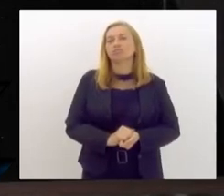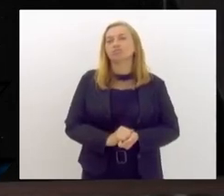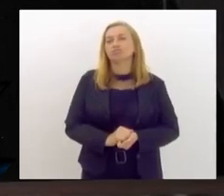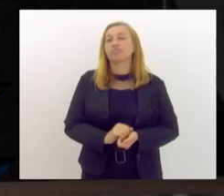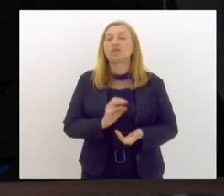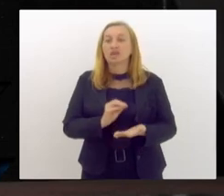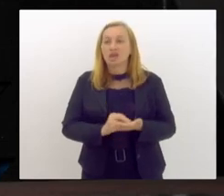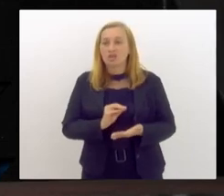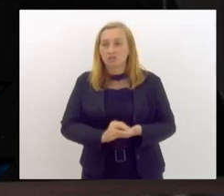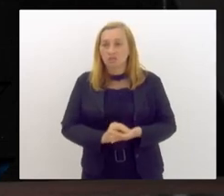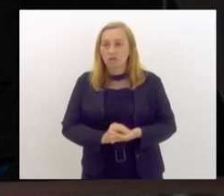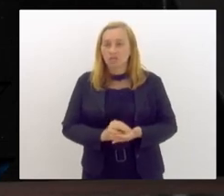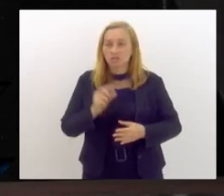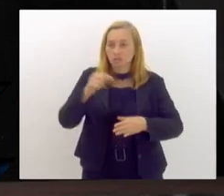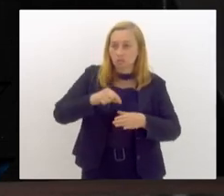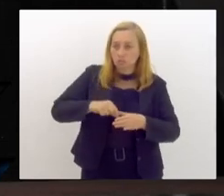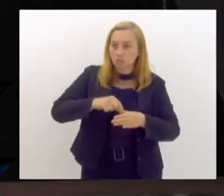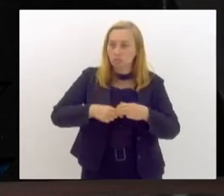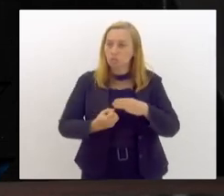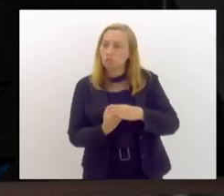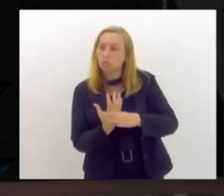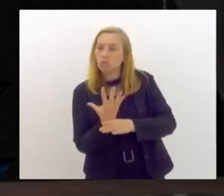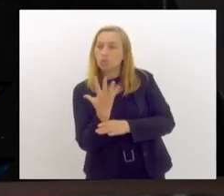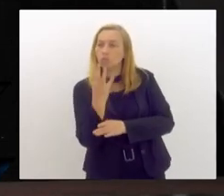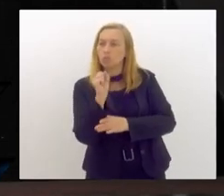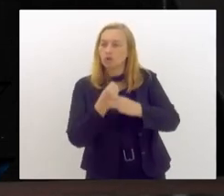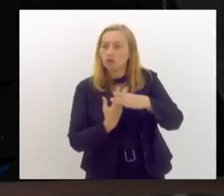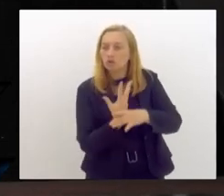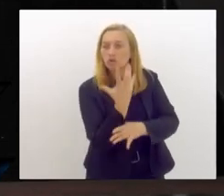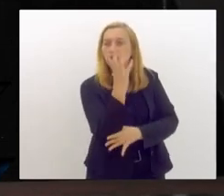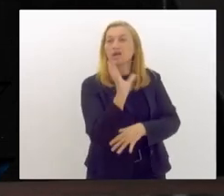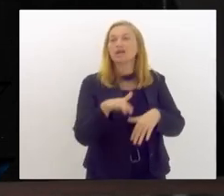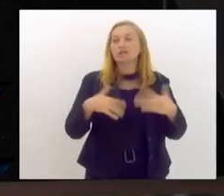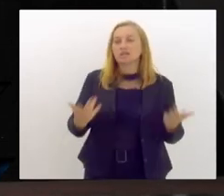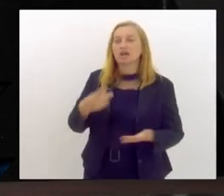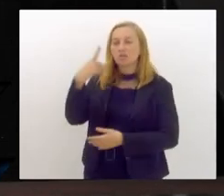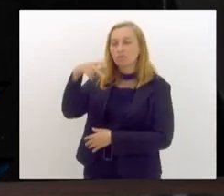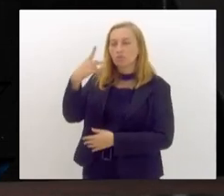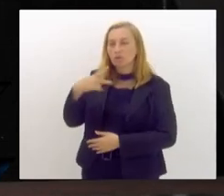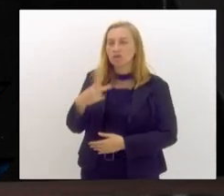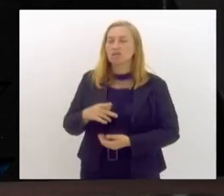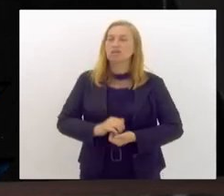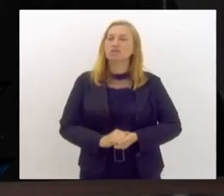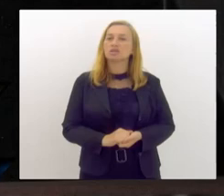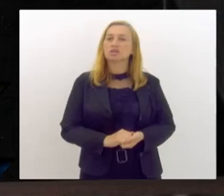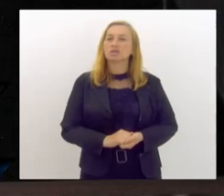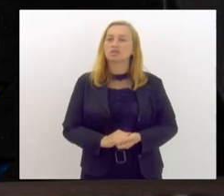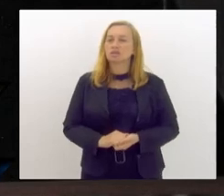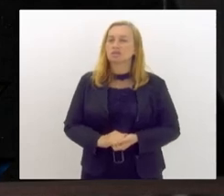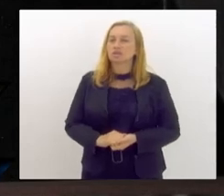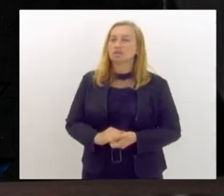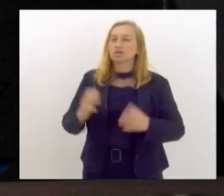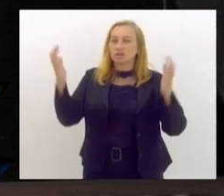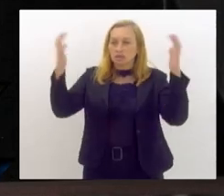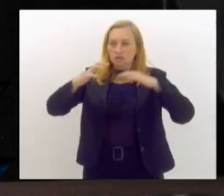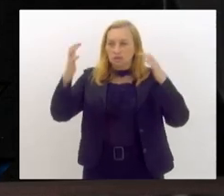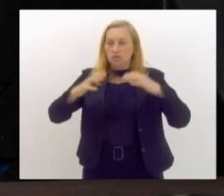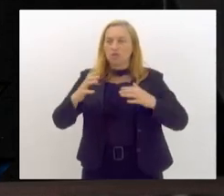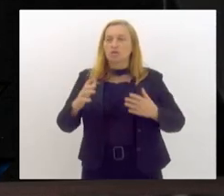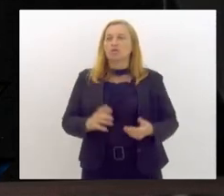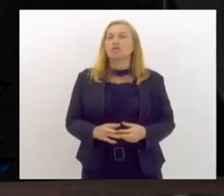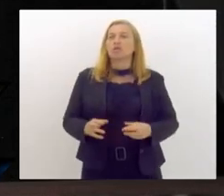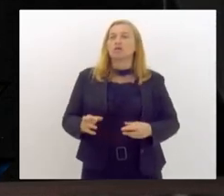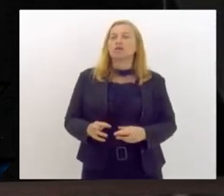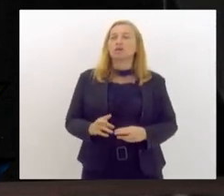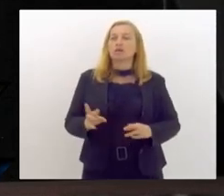a falta de reflorestamento. Então, a política relacionada a alagamentos e enchentes tem a ver com o poder público, tem a ver